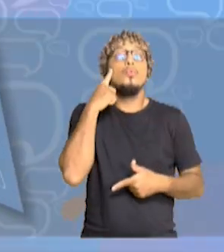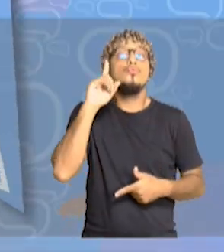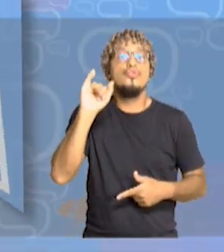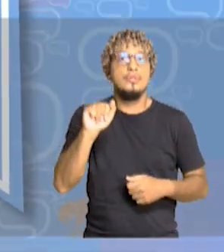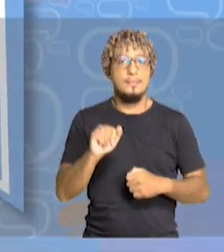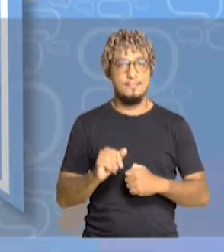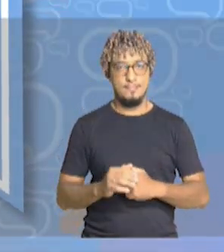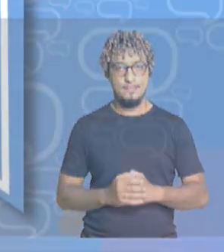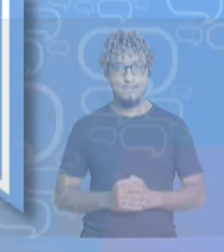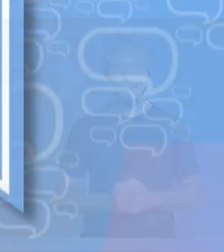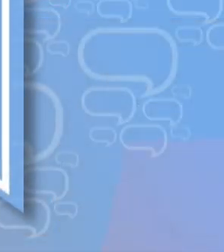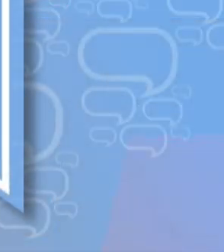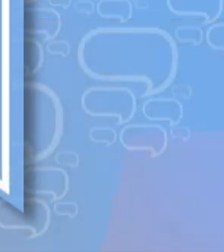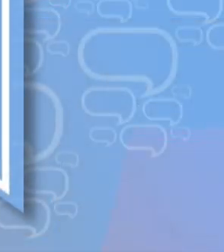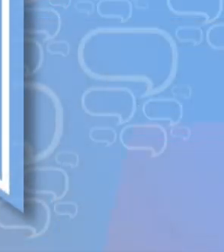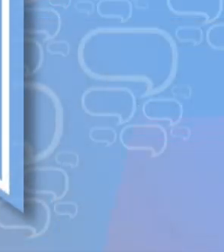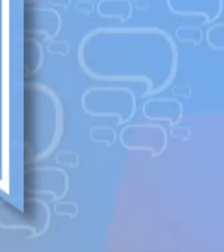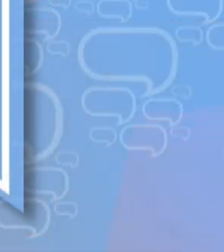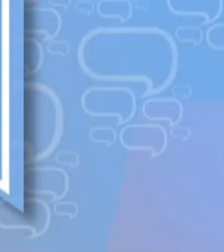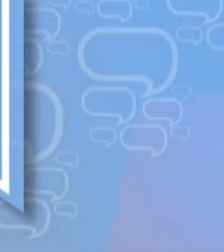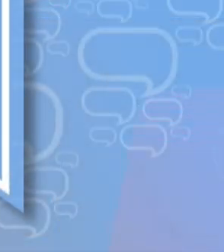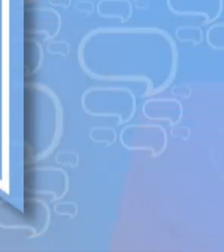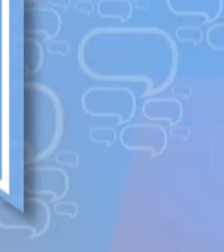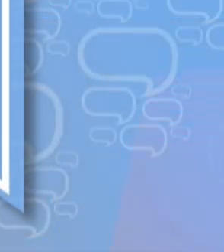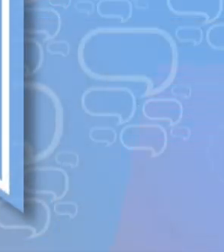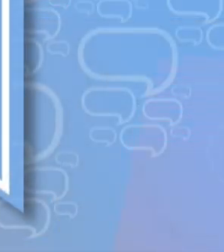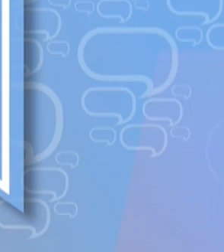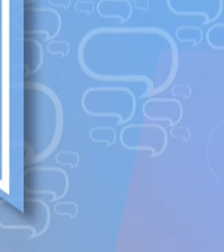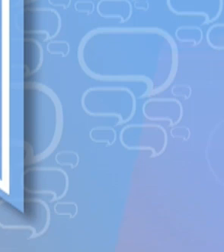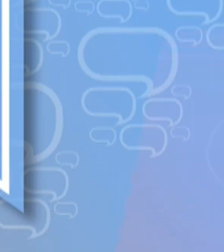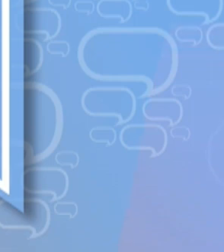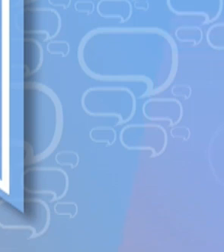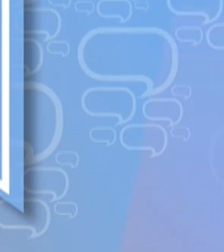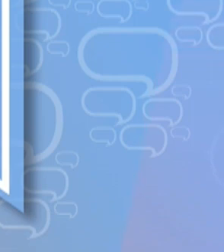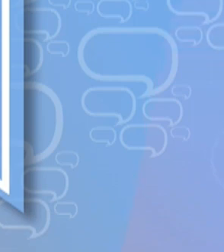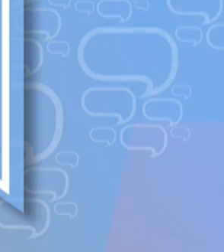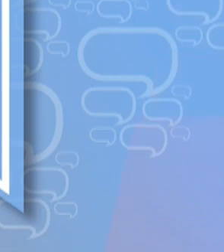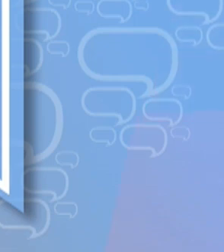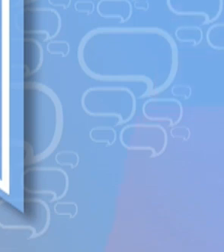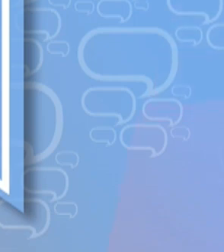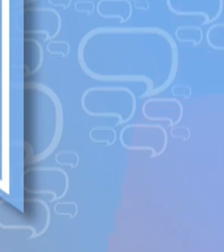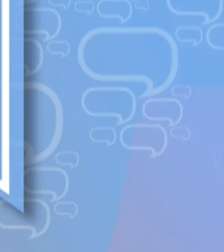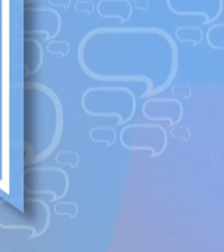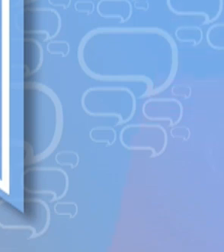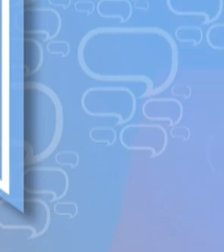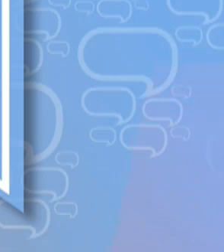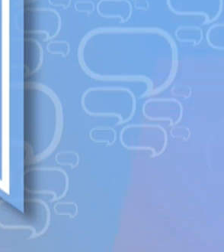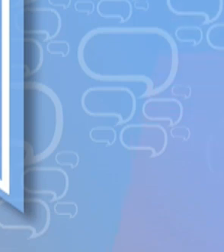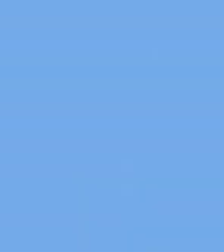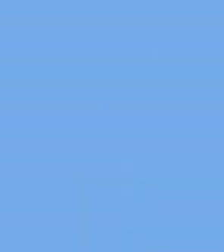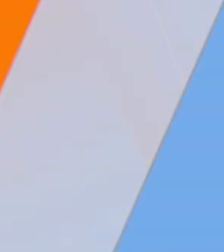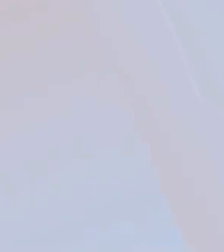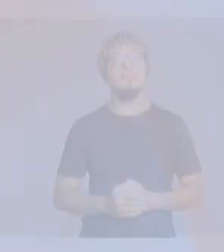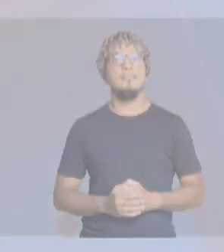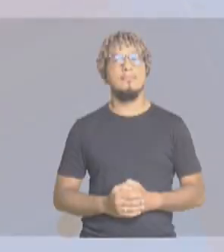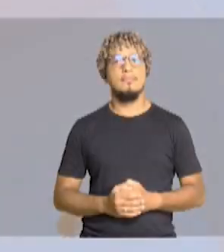momento é importante estabelecer metas para uma rotina de exercício